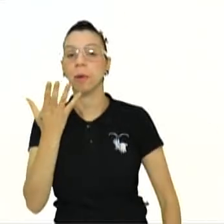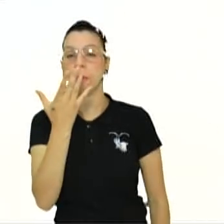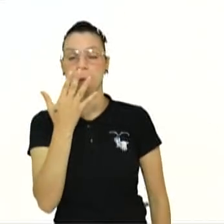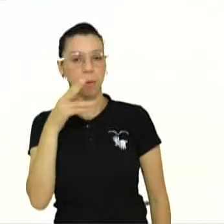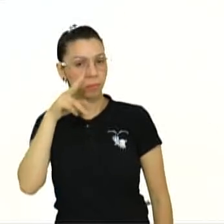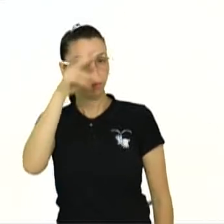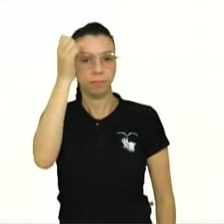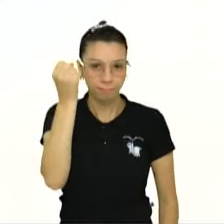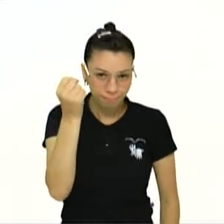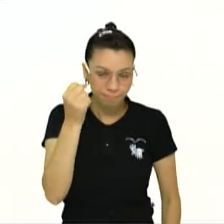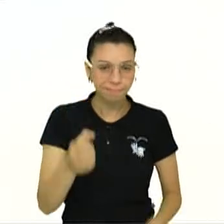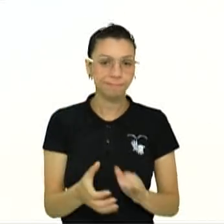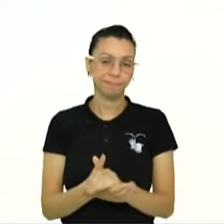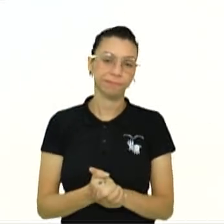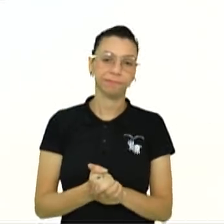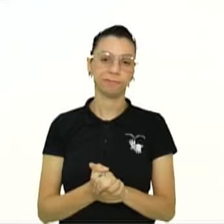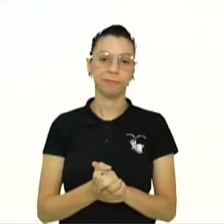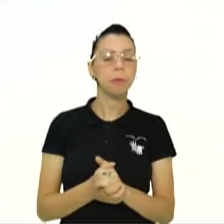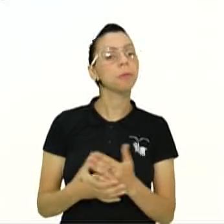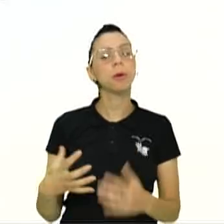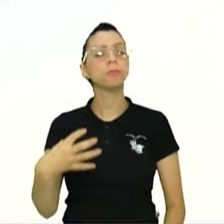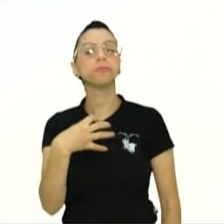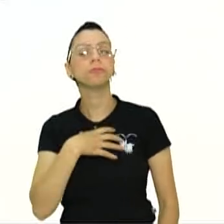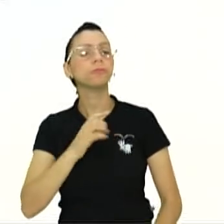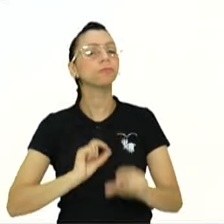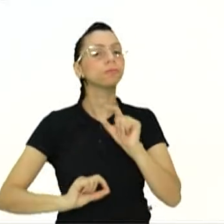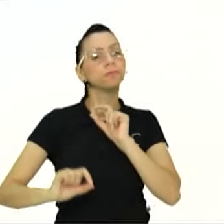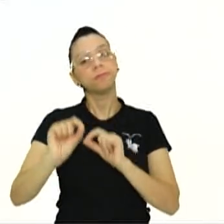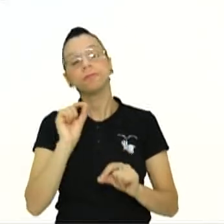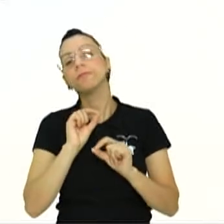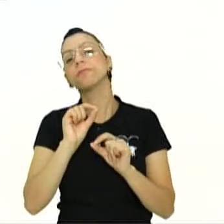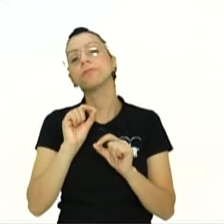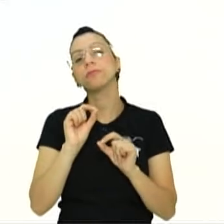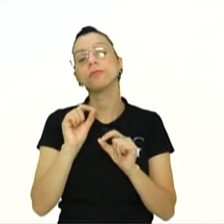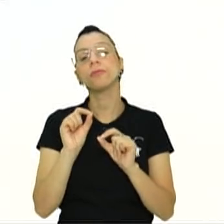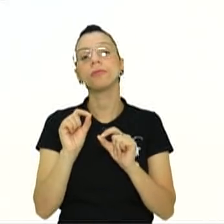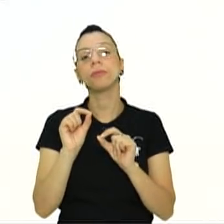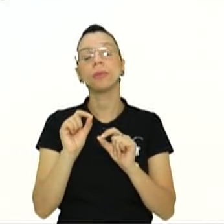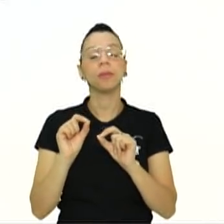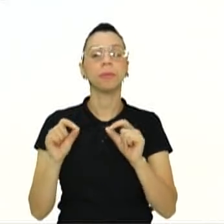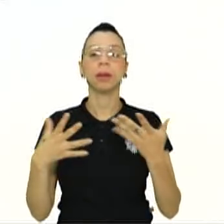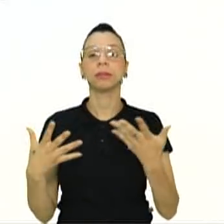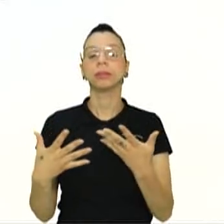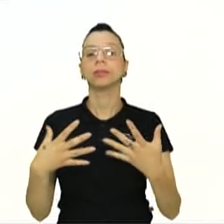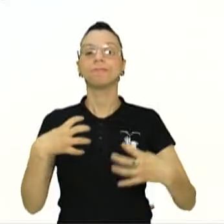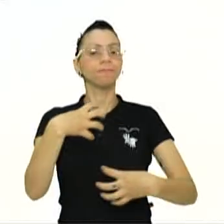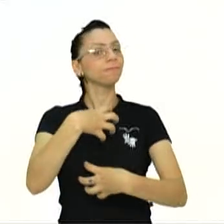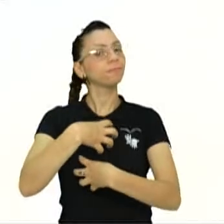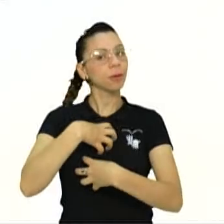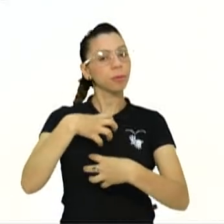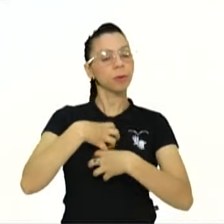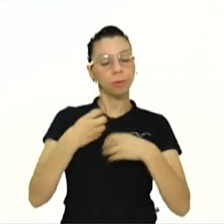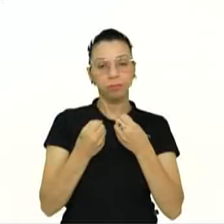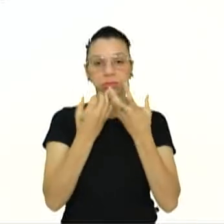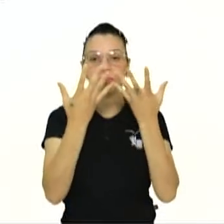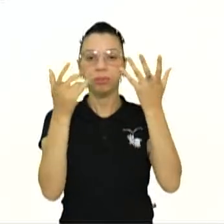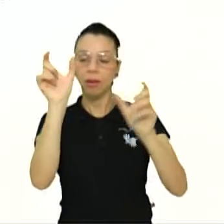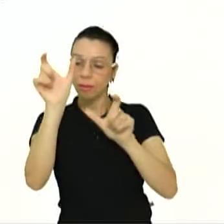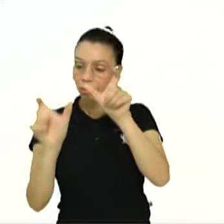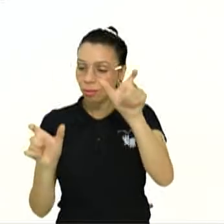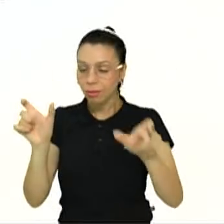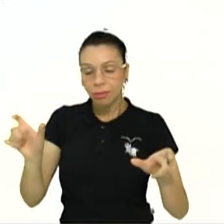chamativas, para que desta forma possam conferir mais emoções aos seus